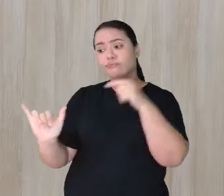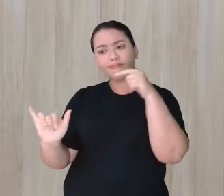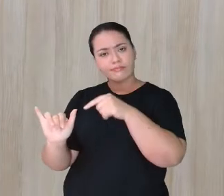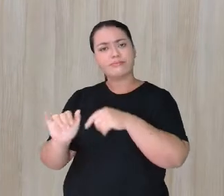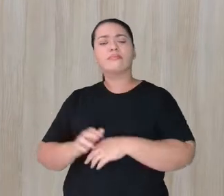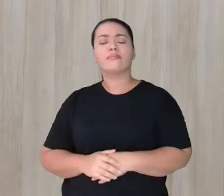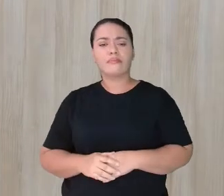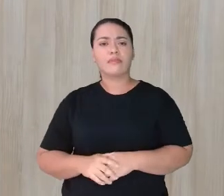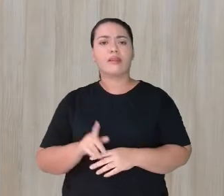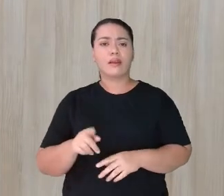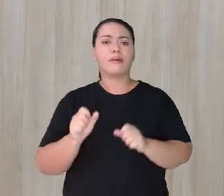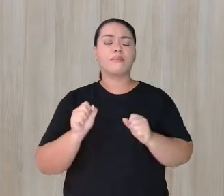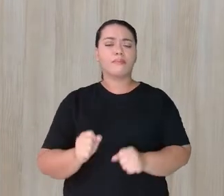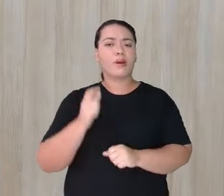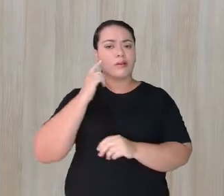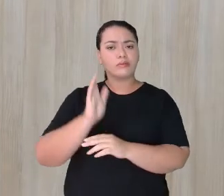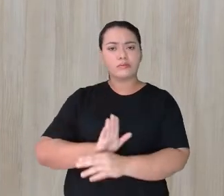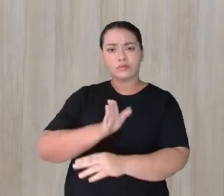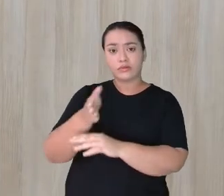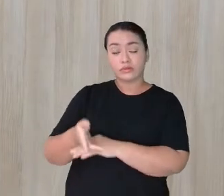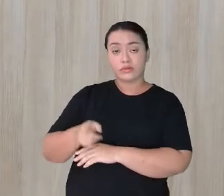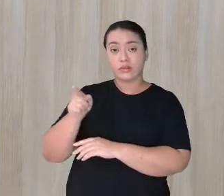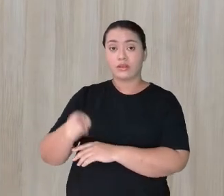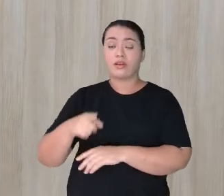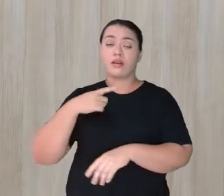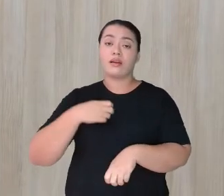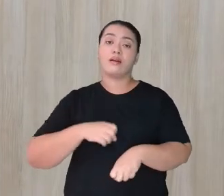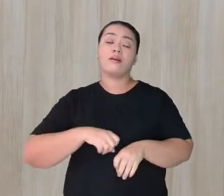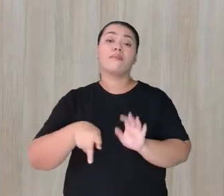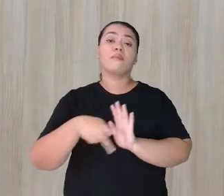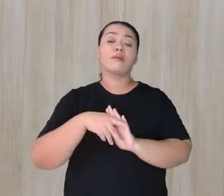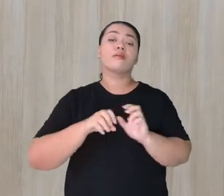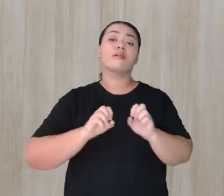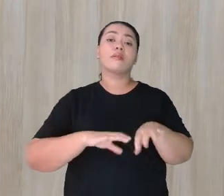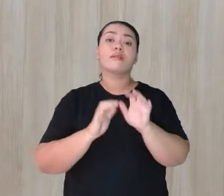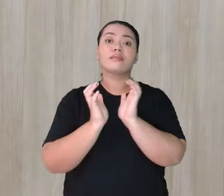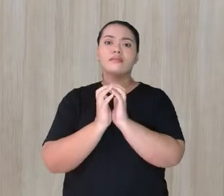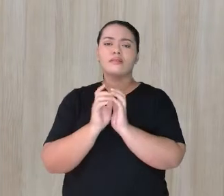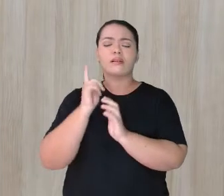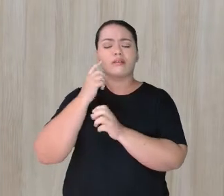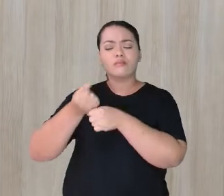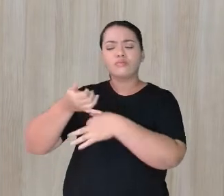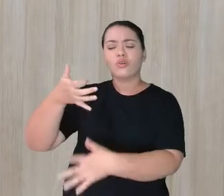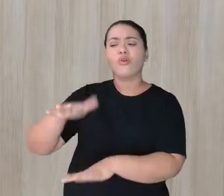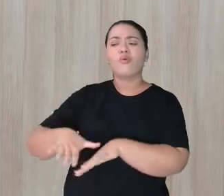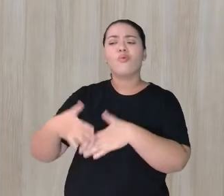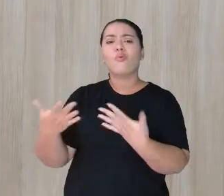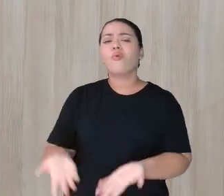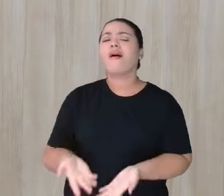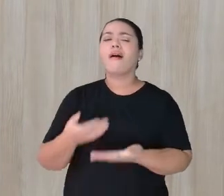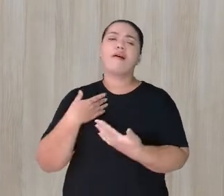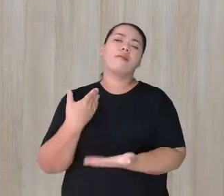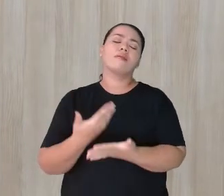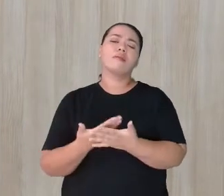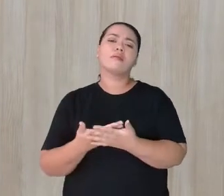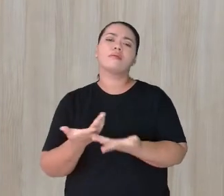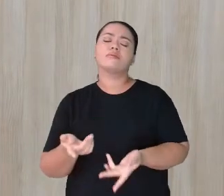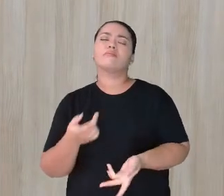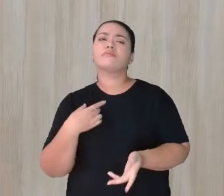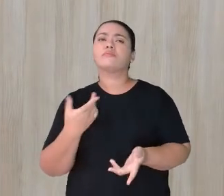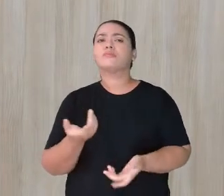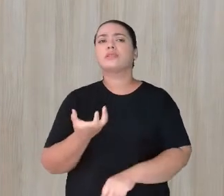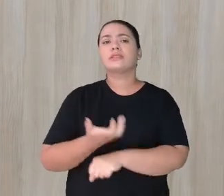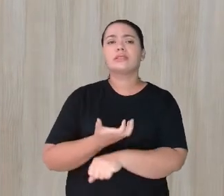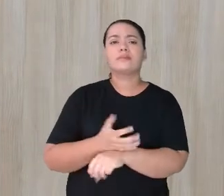na plataforma Educa Recife, baixa aí, vai na playlist, escolhe aí que aula você quer rever. Se for uma aula